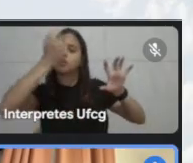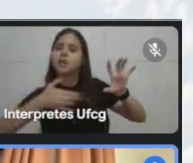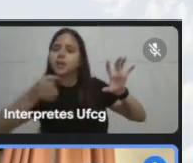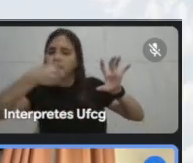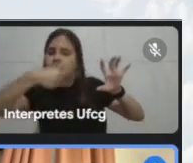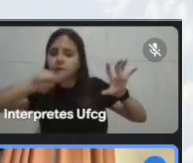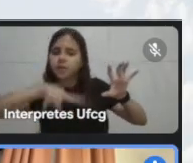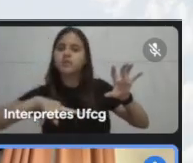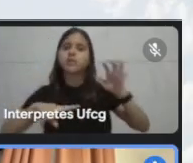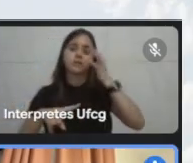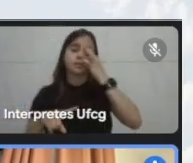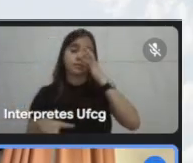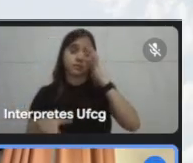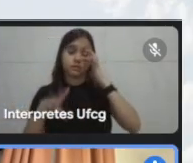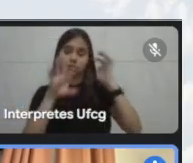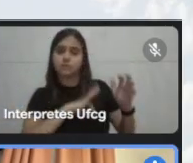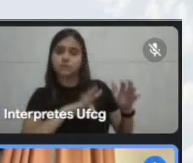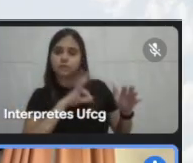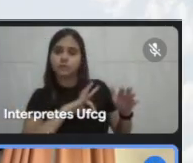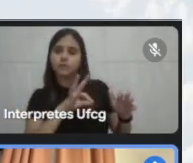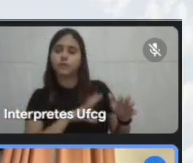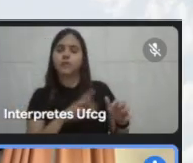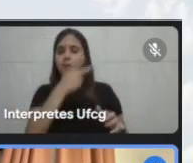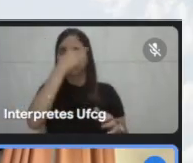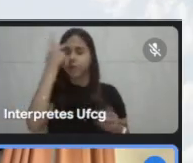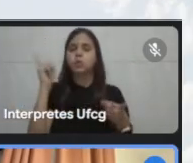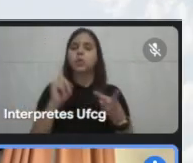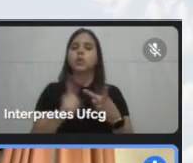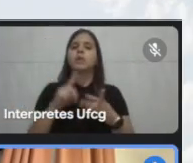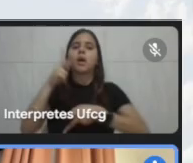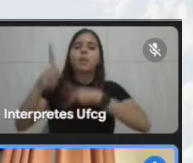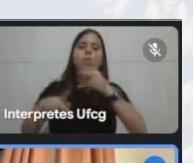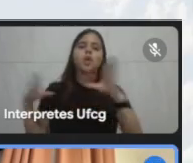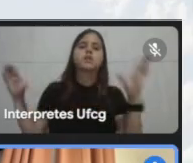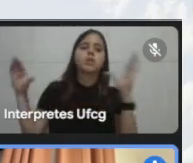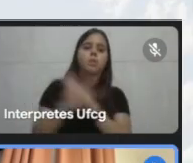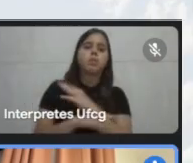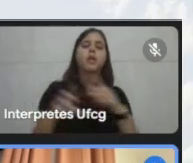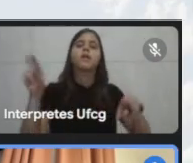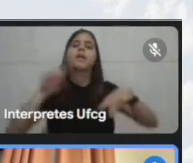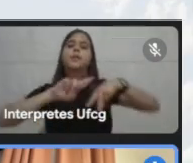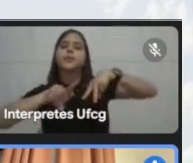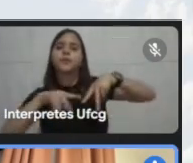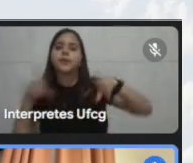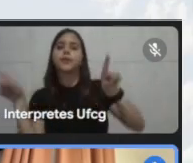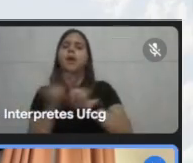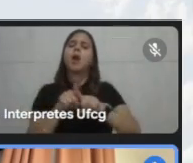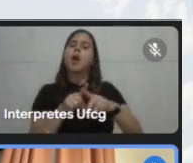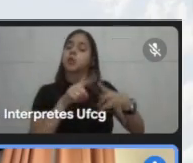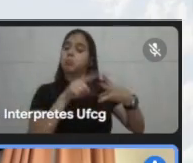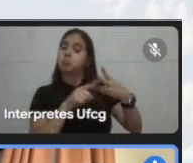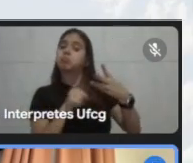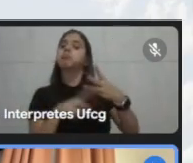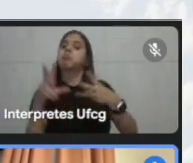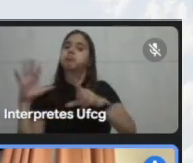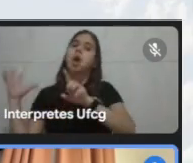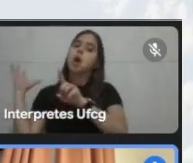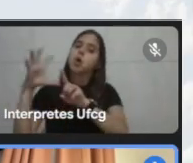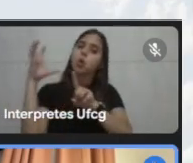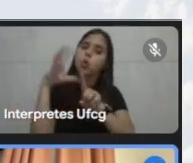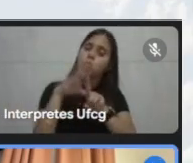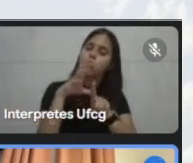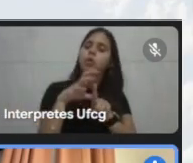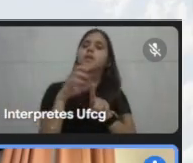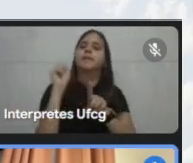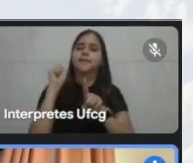a renda, a população total e o gênero. Então, como essas variáveis, elas, no caso aqui são em setores